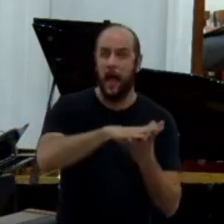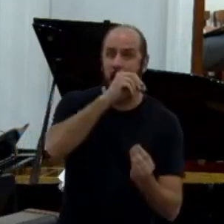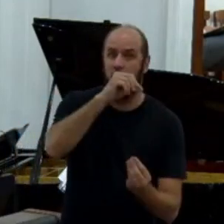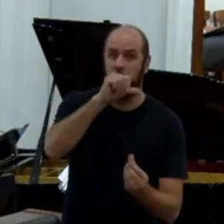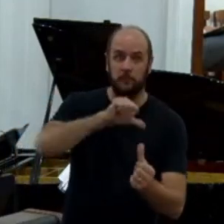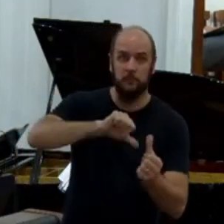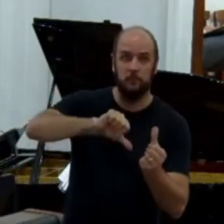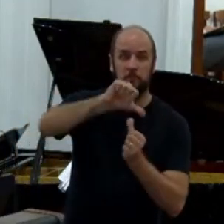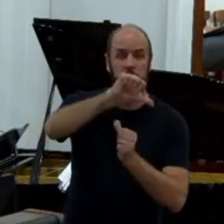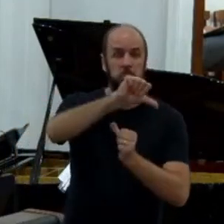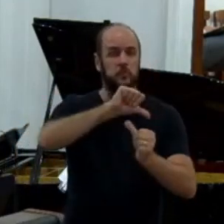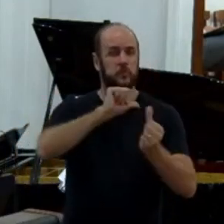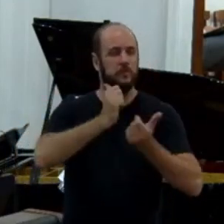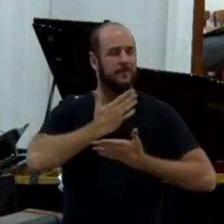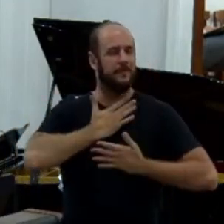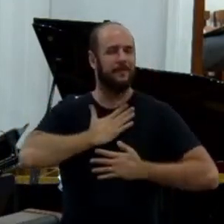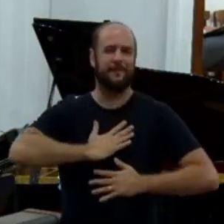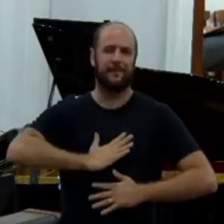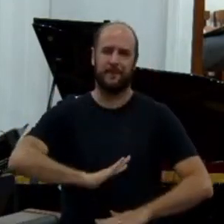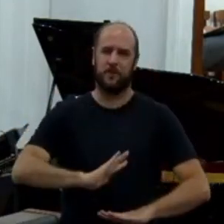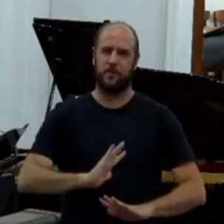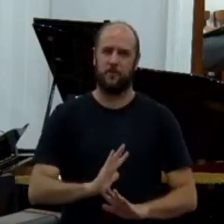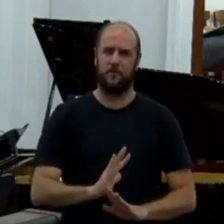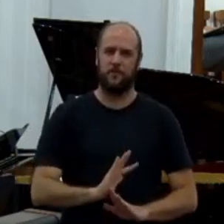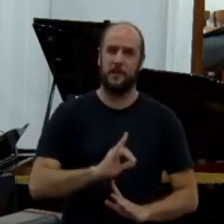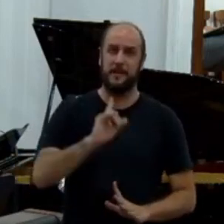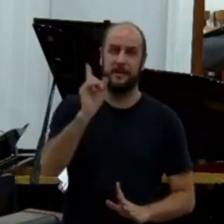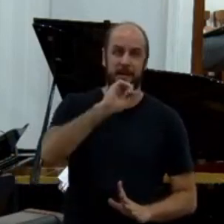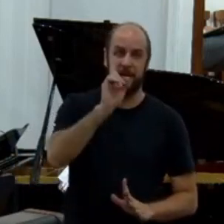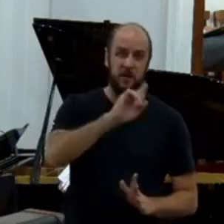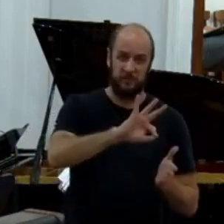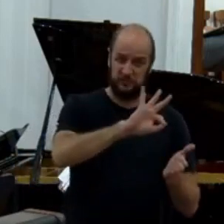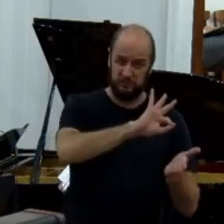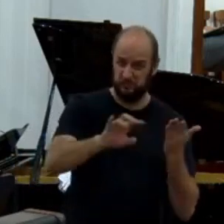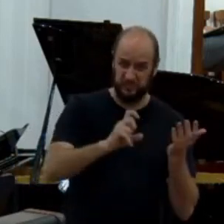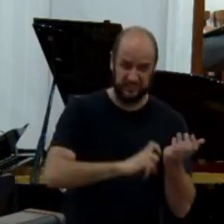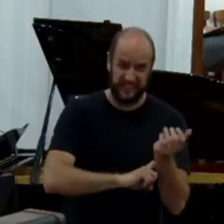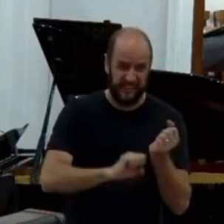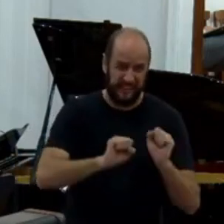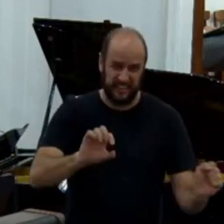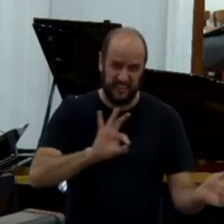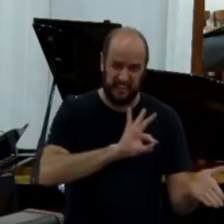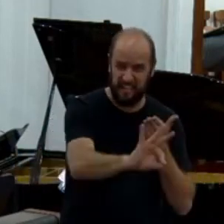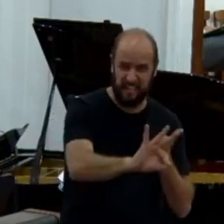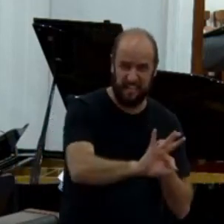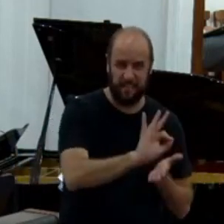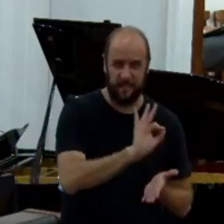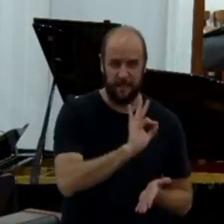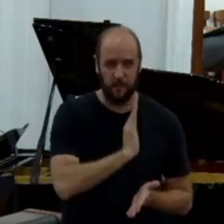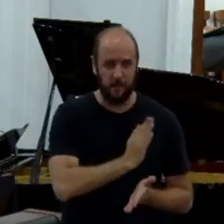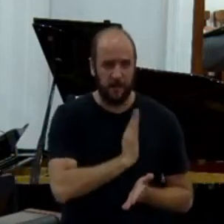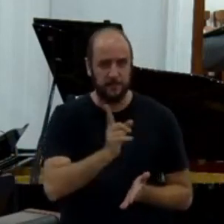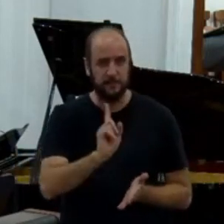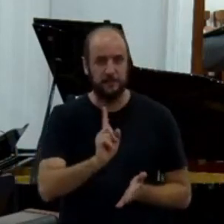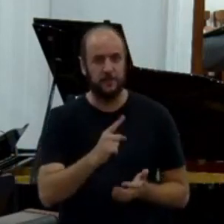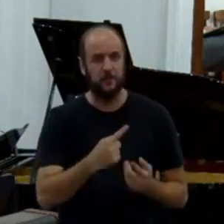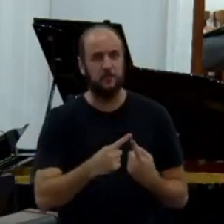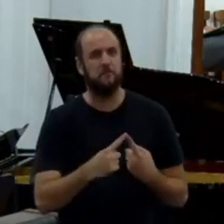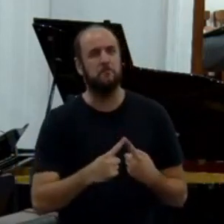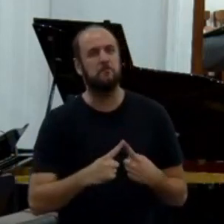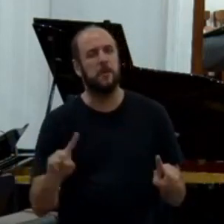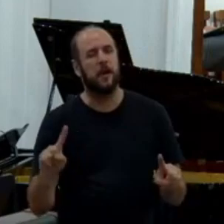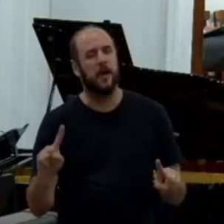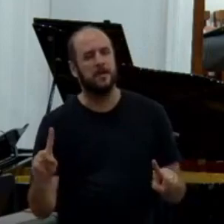tornadas doces, não ao arrancar o ácido da ira fora do coração, mas ao